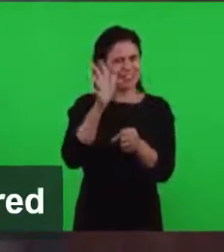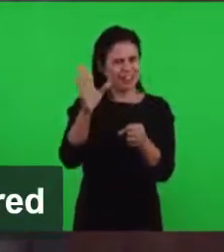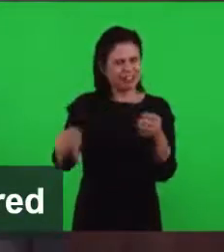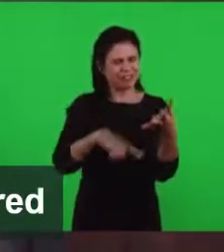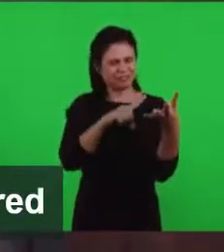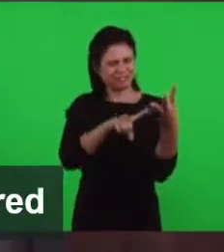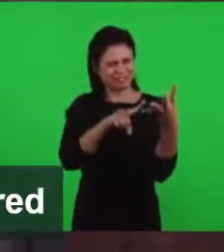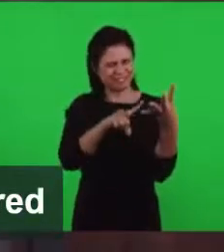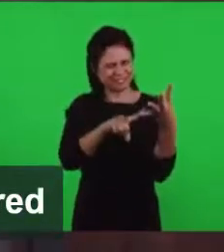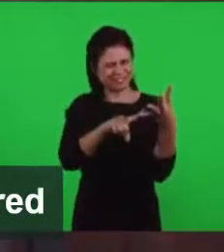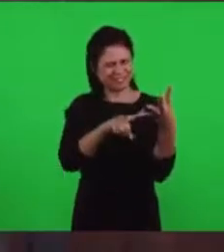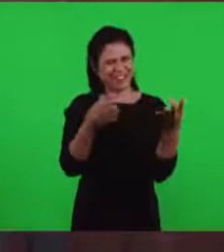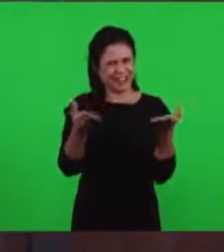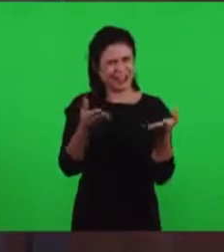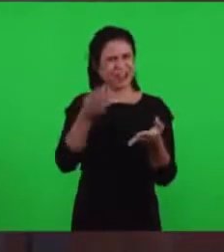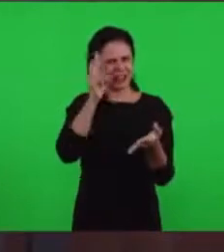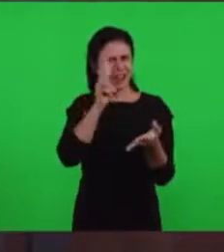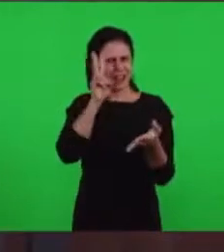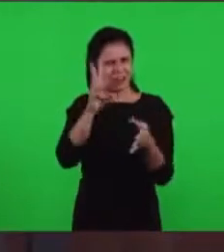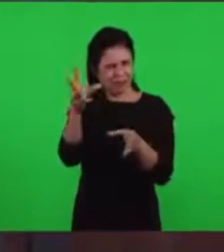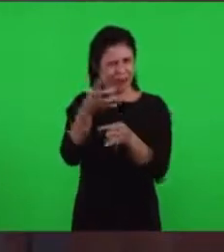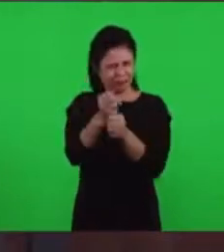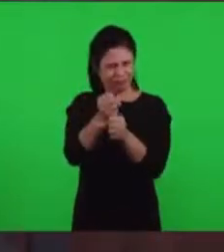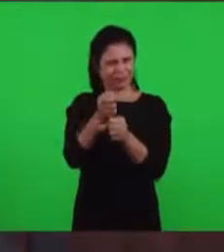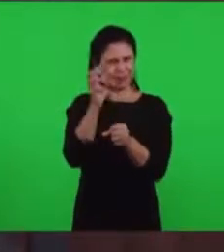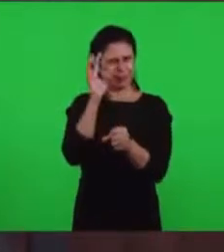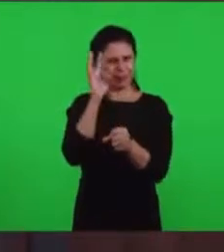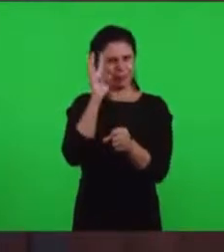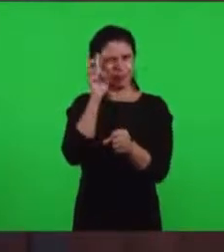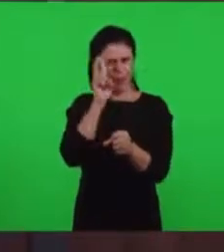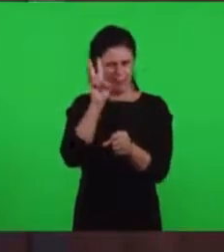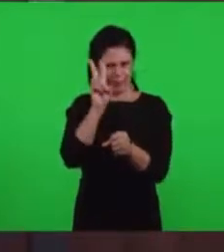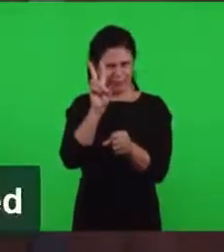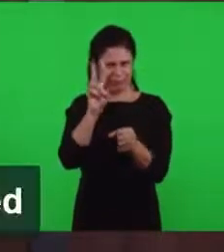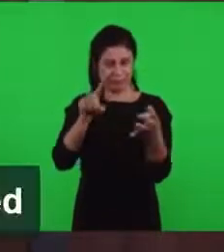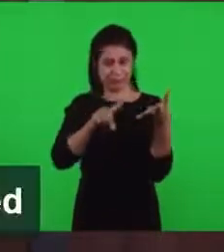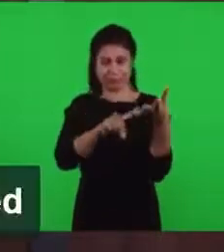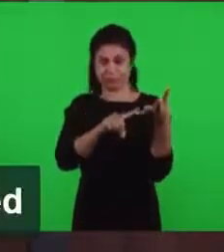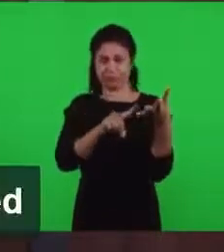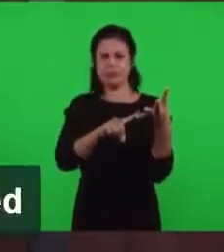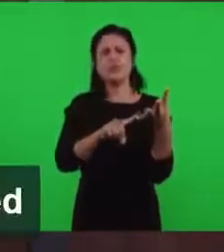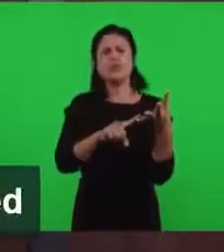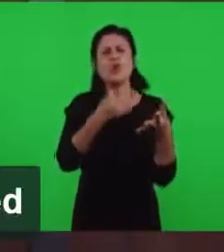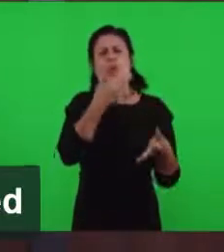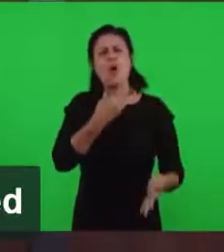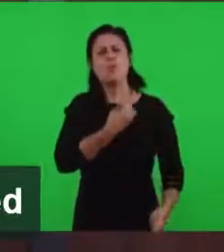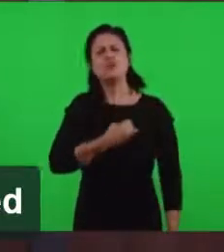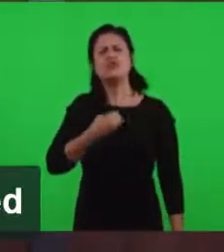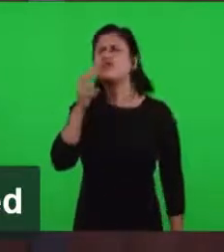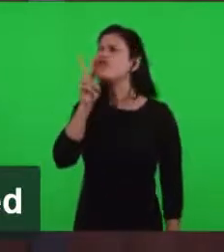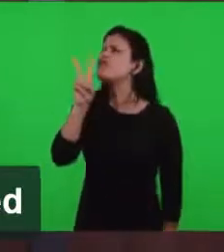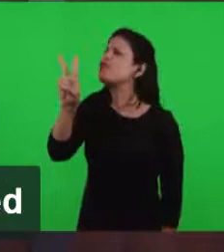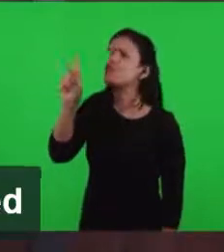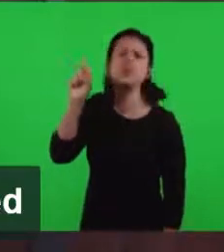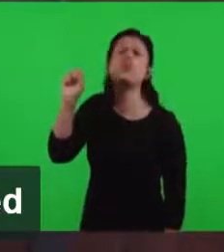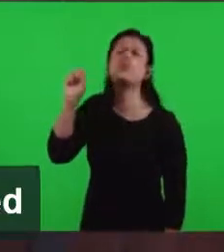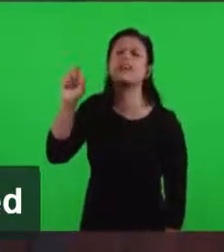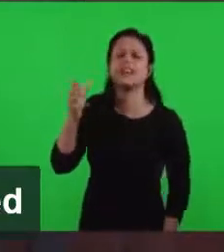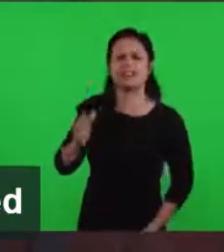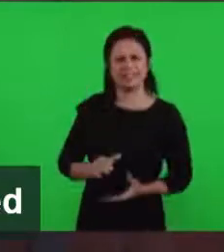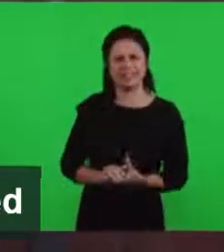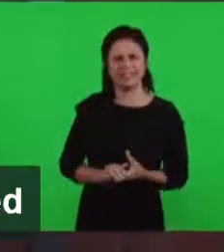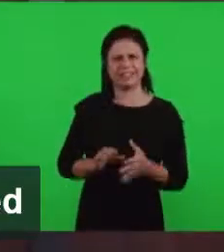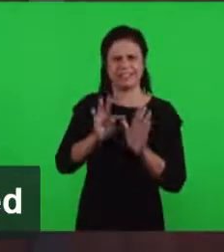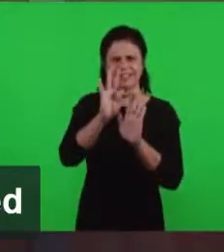que nós respondemos na semana passada na última escola bíblica o que viu ou seja o que joão viu então o